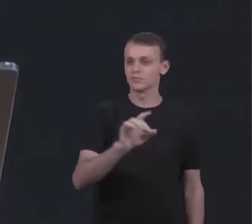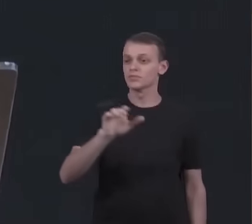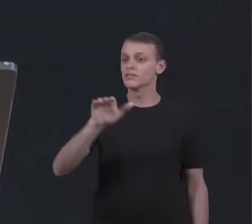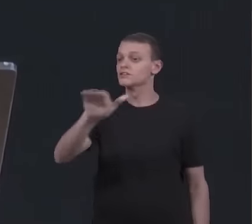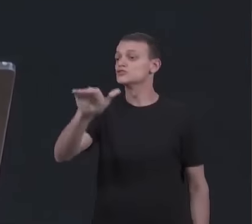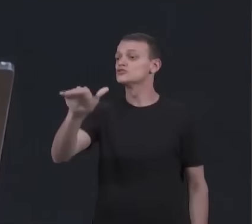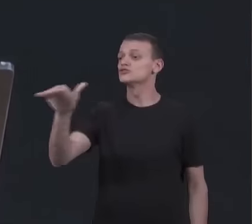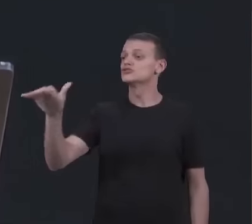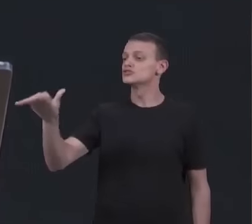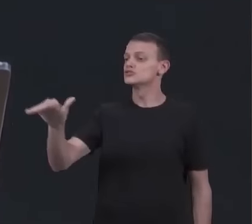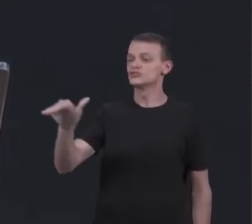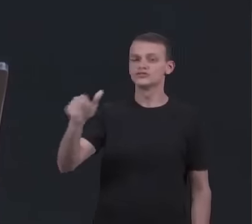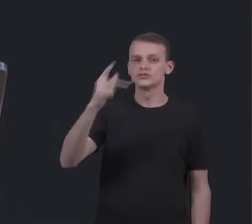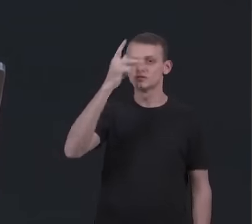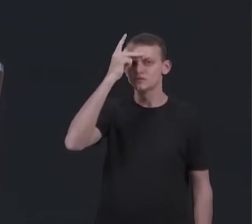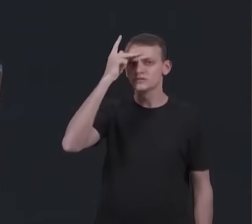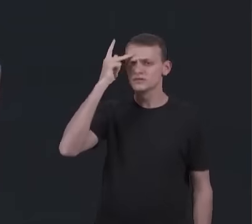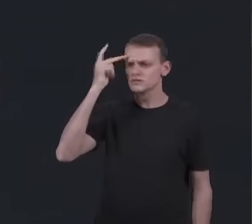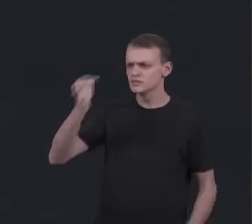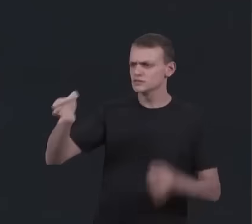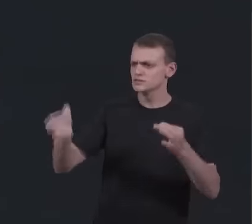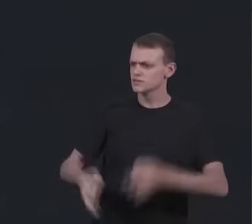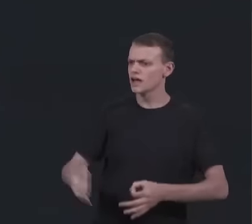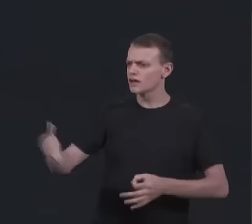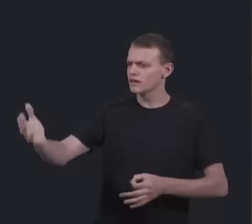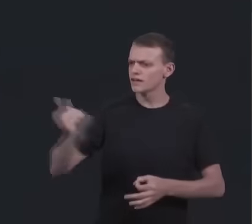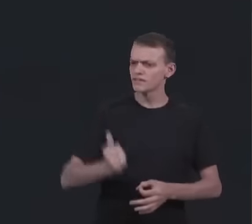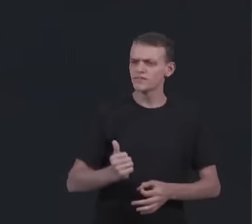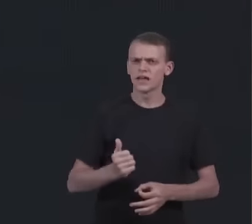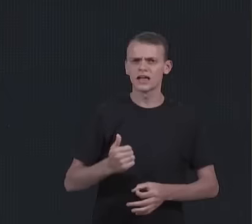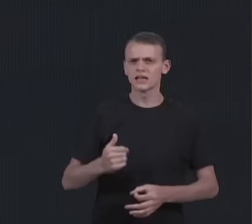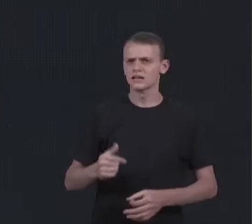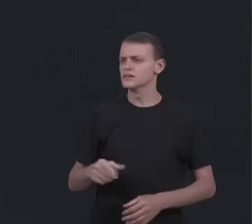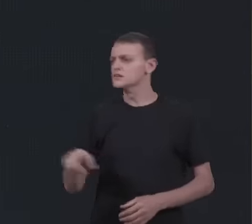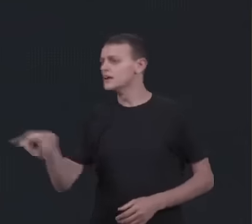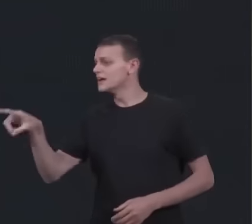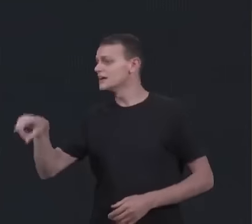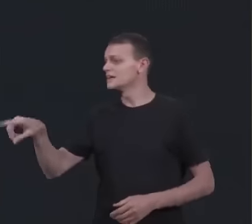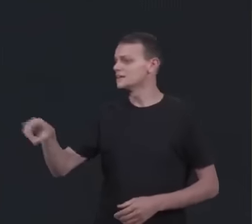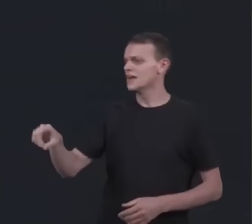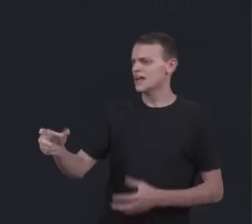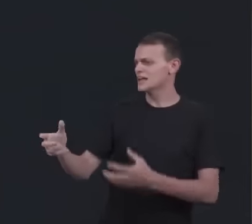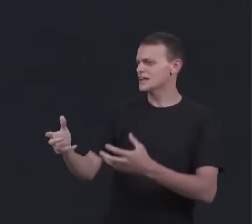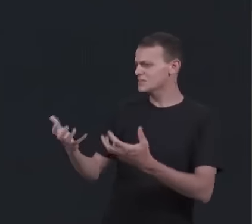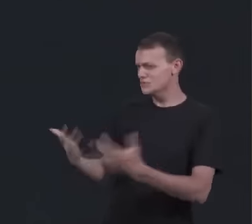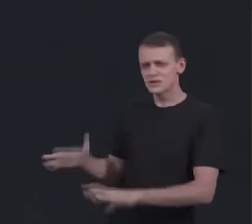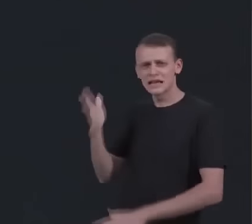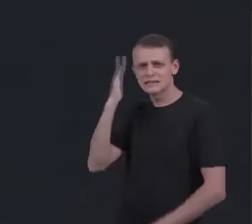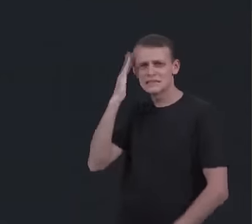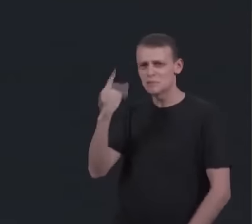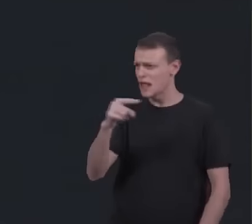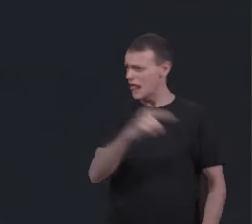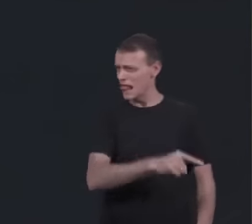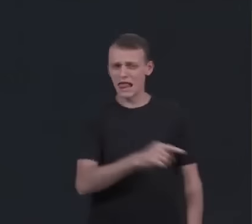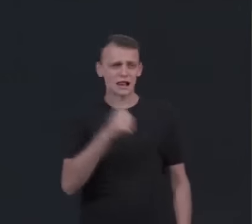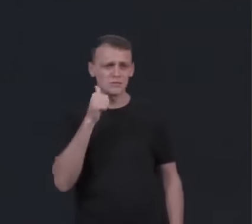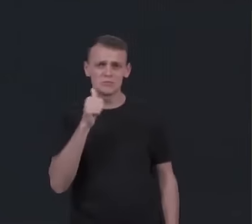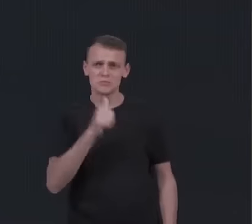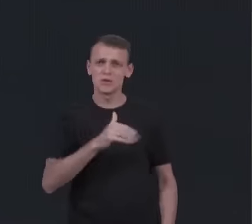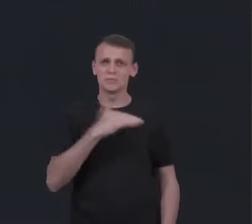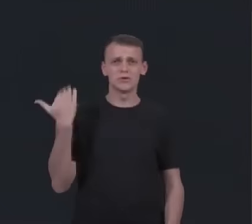as pessoas que diziam, eu não quero nem saber quem foi que morreu, eu só quero é chorar.